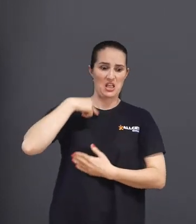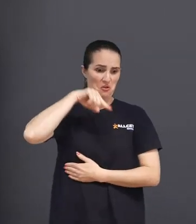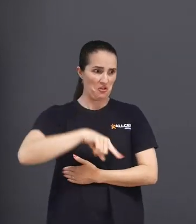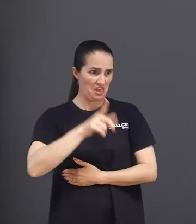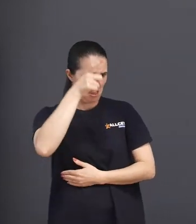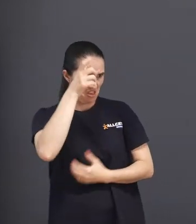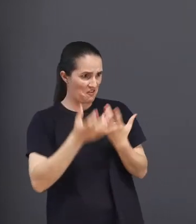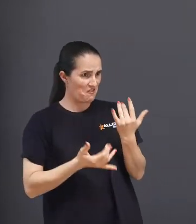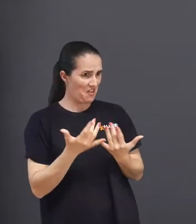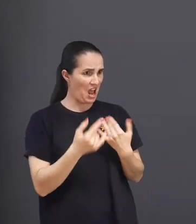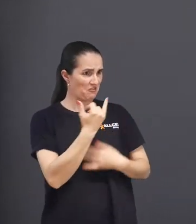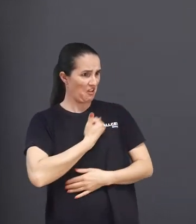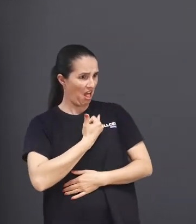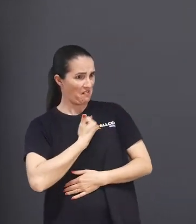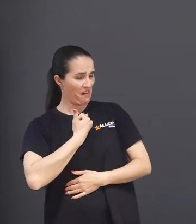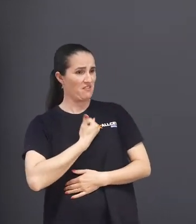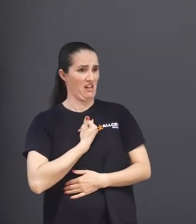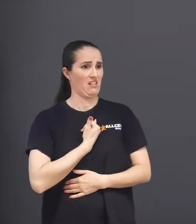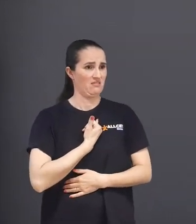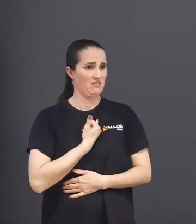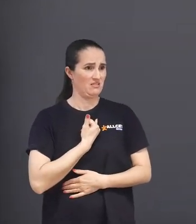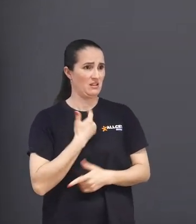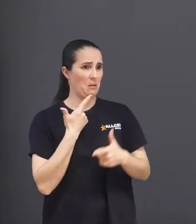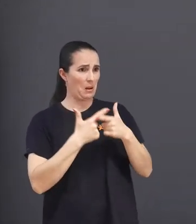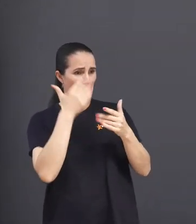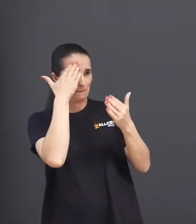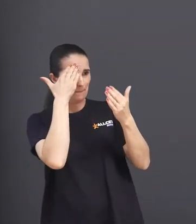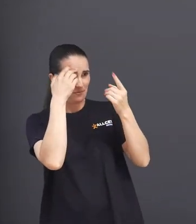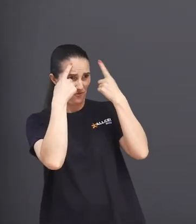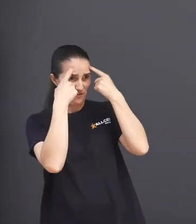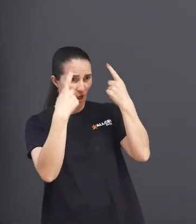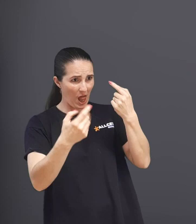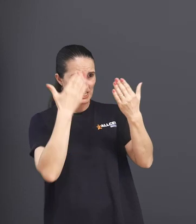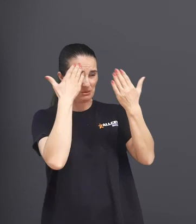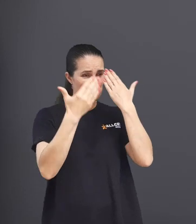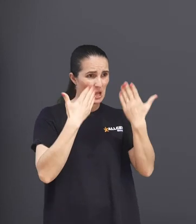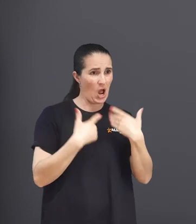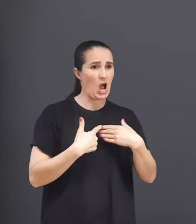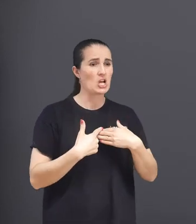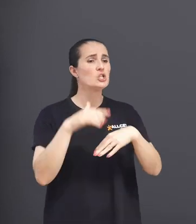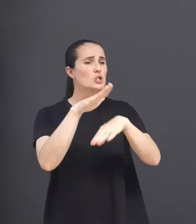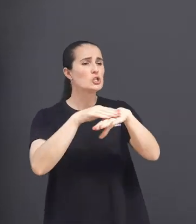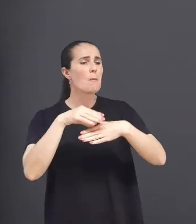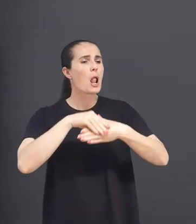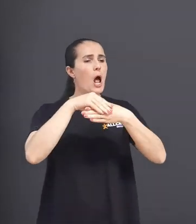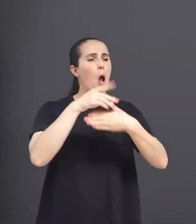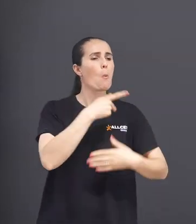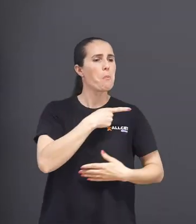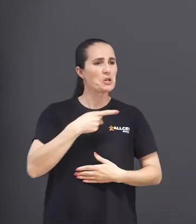disse que eu era louca, de que eu estava afastada de Deus, que eu vou pro inferno.